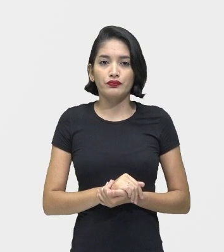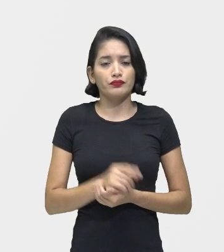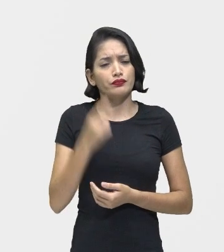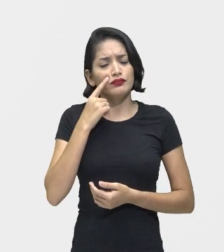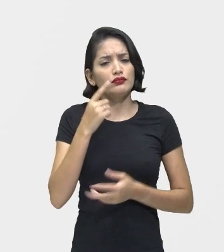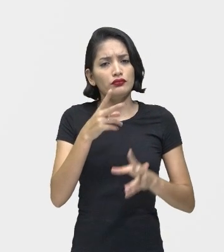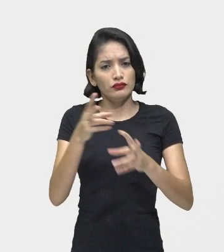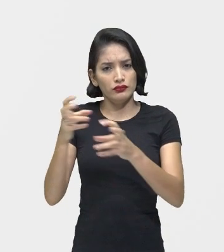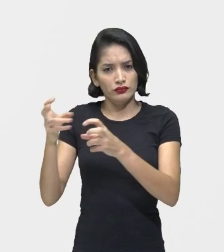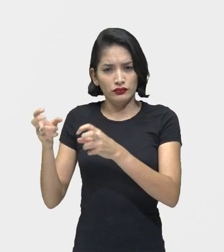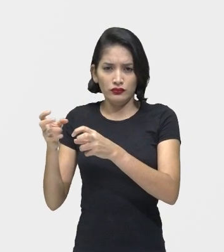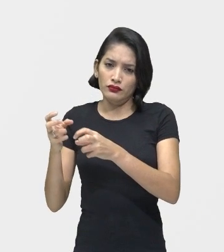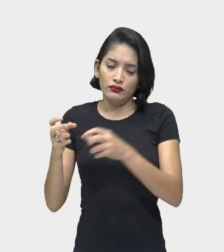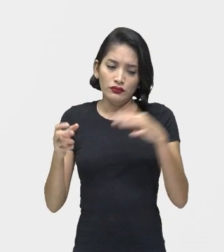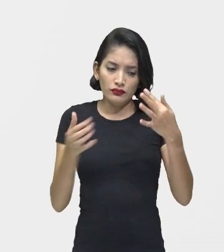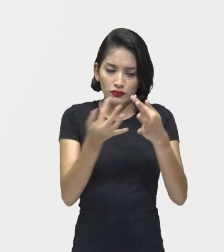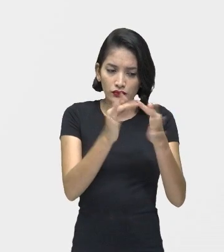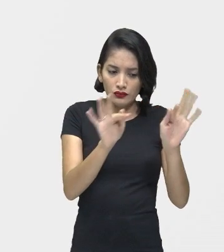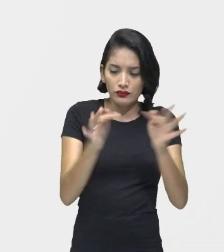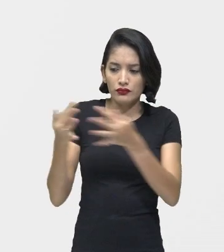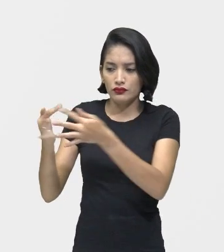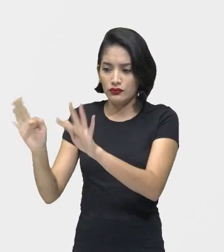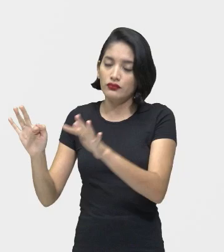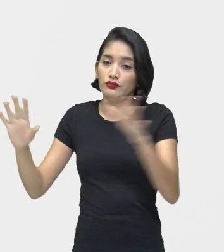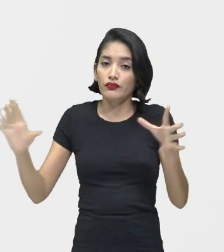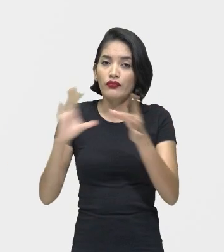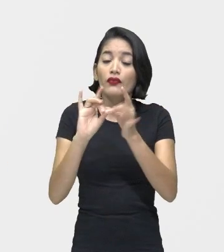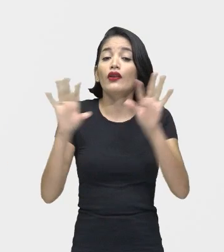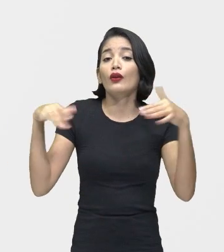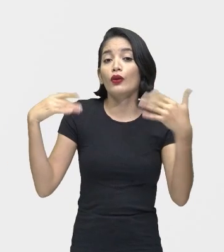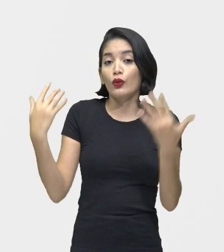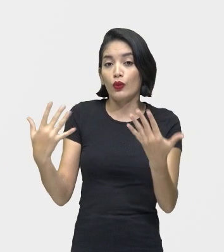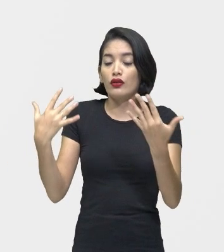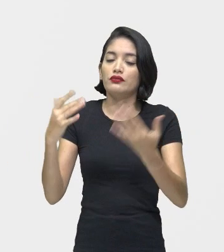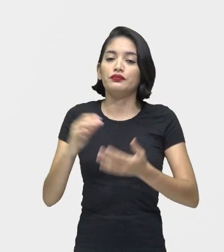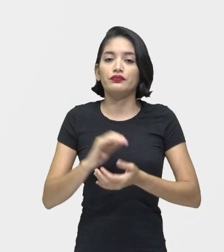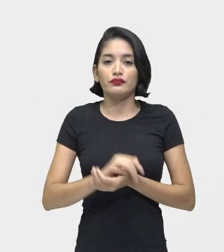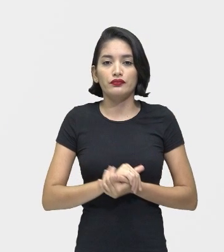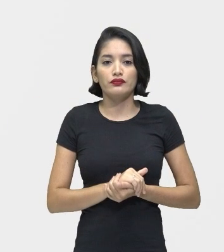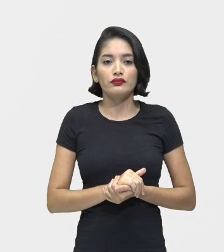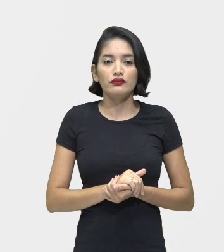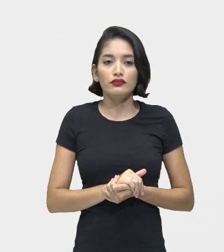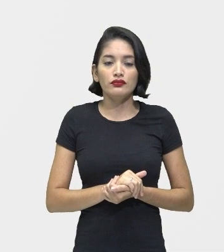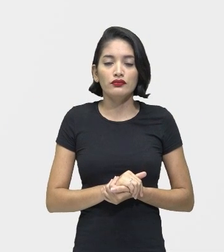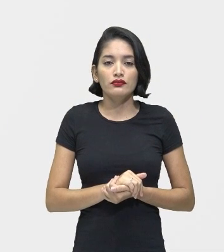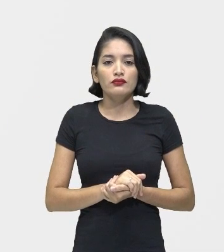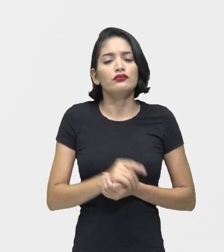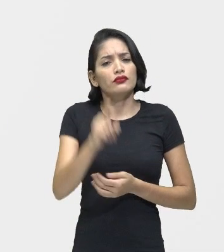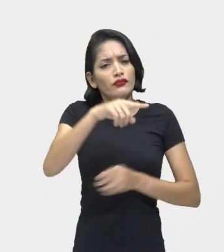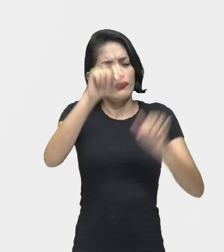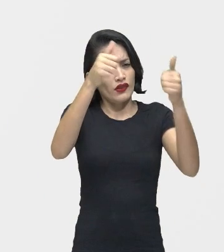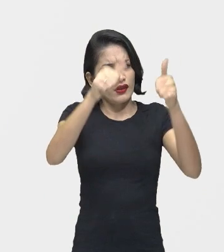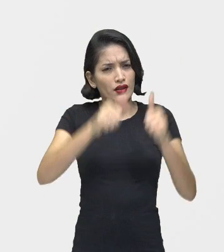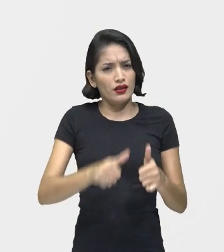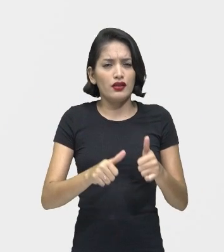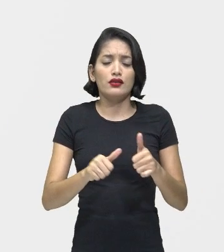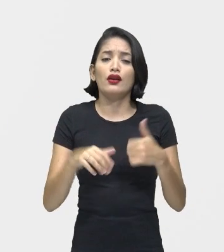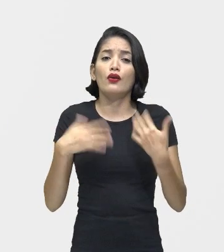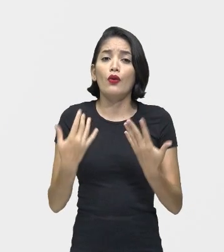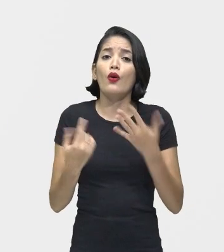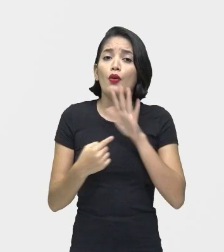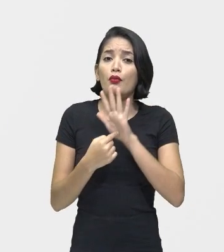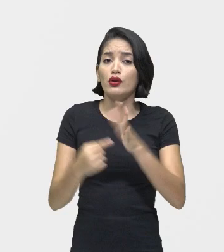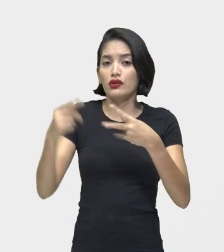observe aí os elementos ligados pela preposição, né? Qual é delas aí na frase, né? Então, vocês vão analisar direitinho onde é que aparece